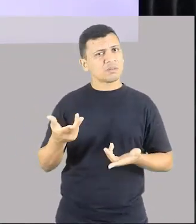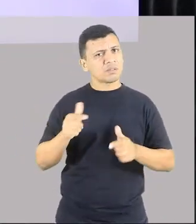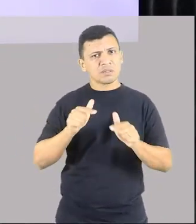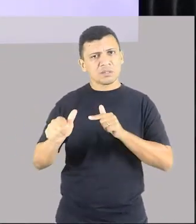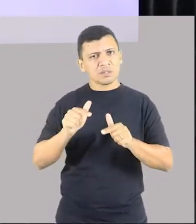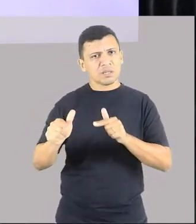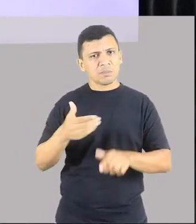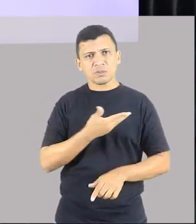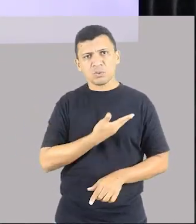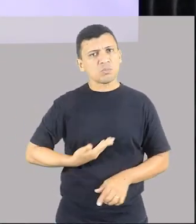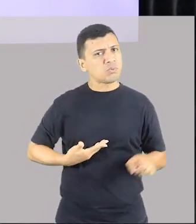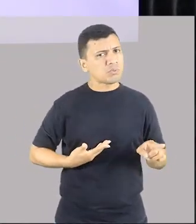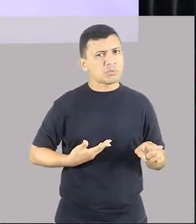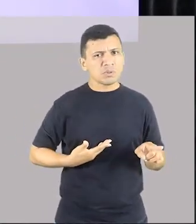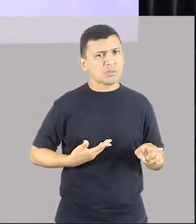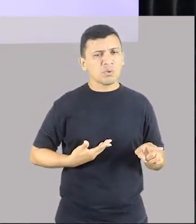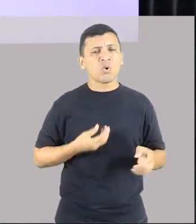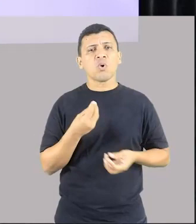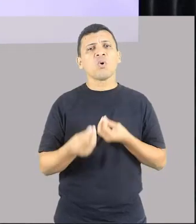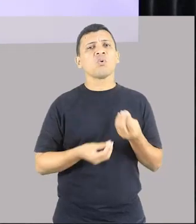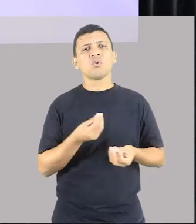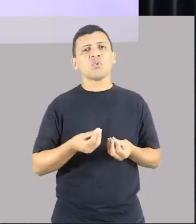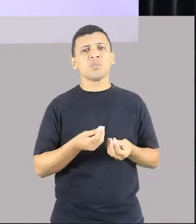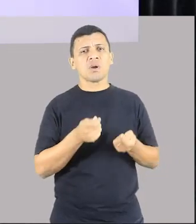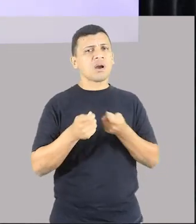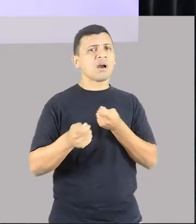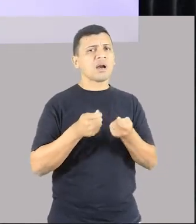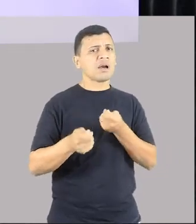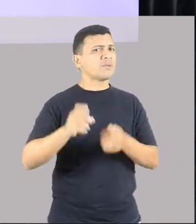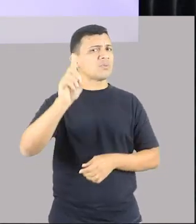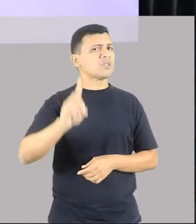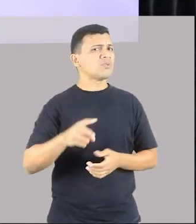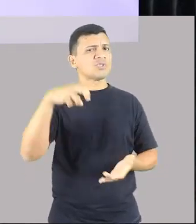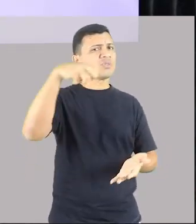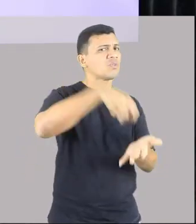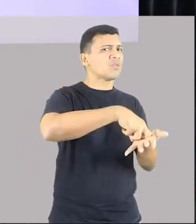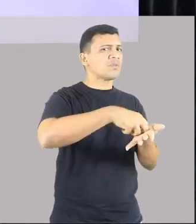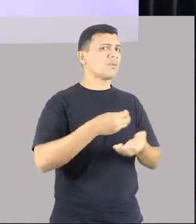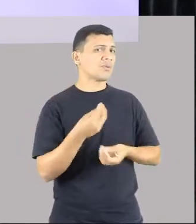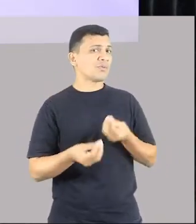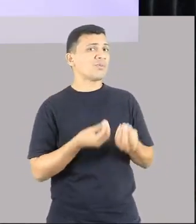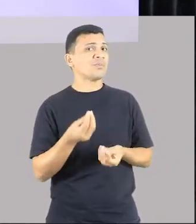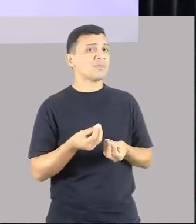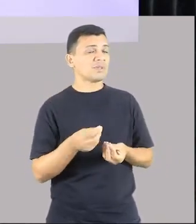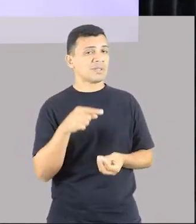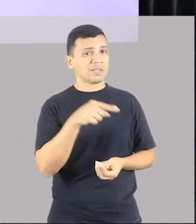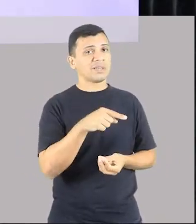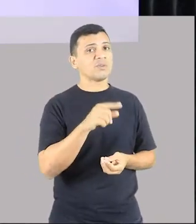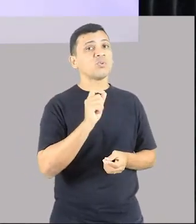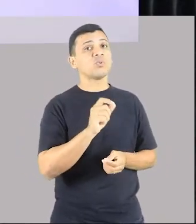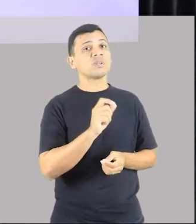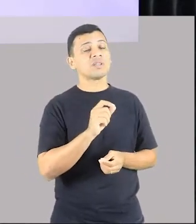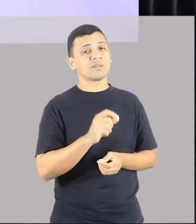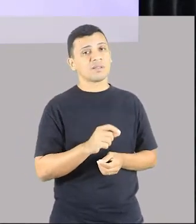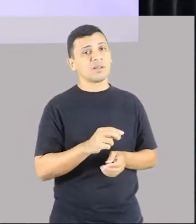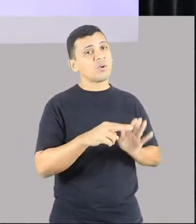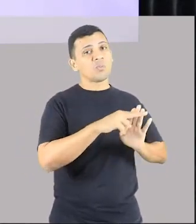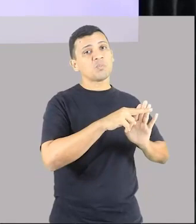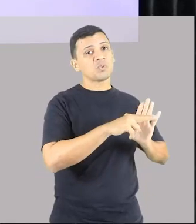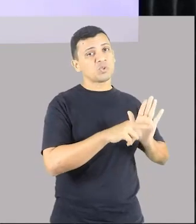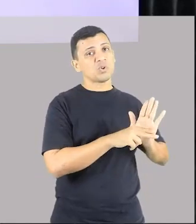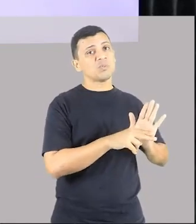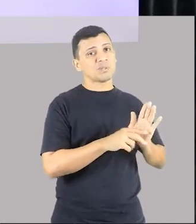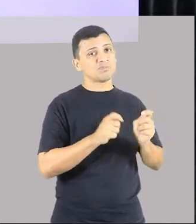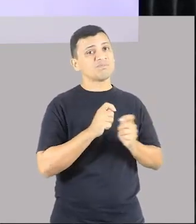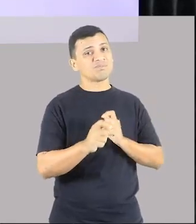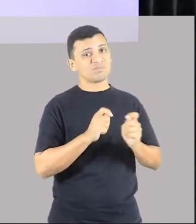pode sofrer um ato administrativo da espécie punitivo? Porque, no caso, ele infringiu uma norma